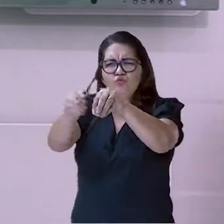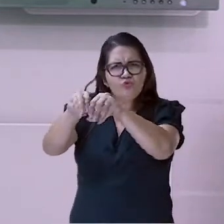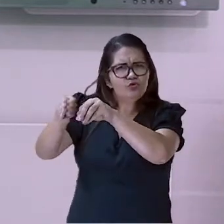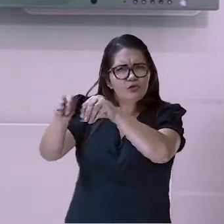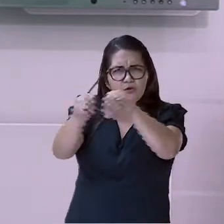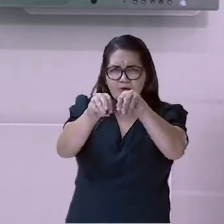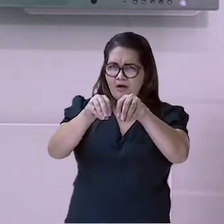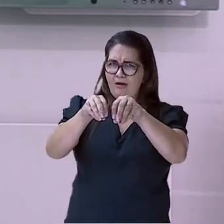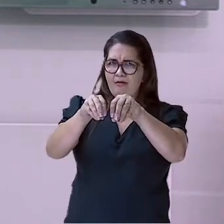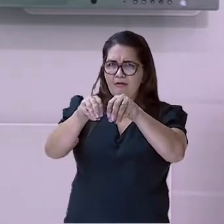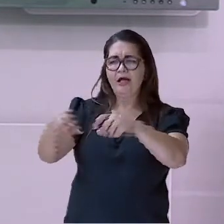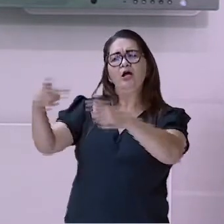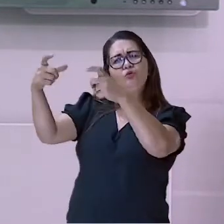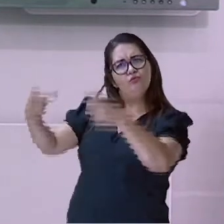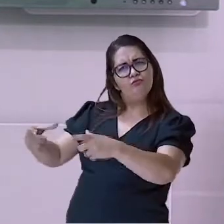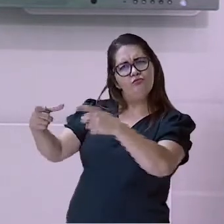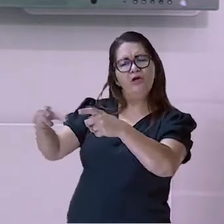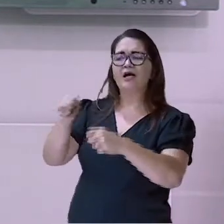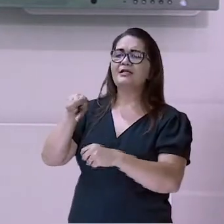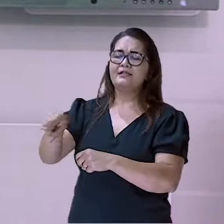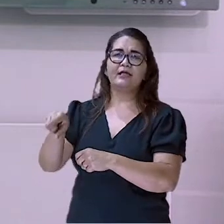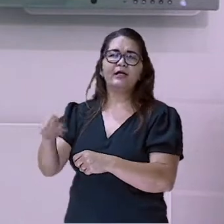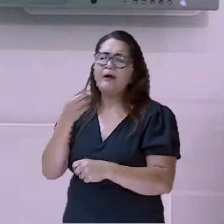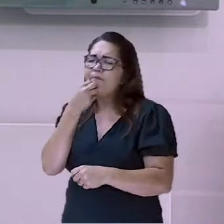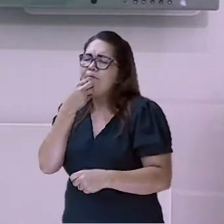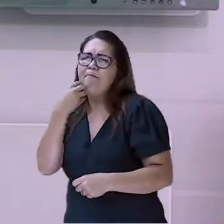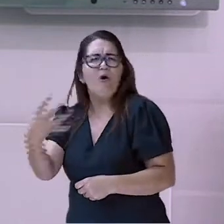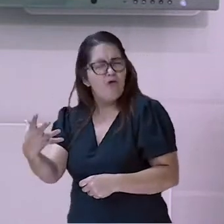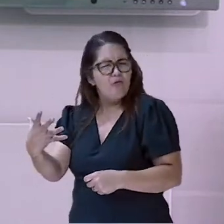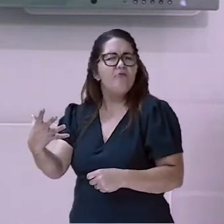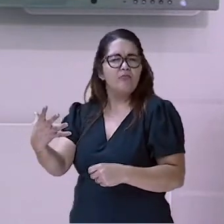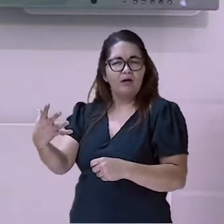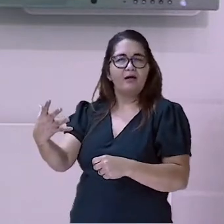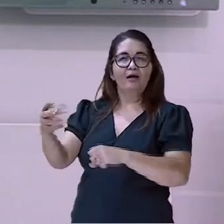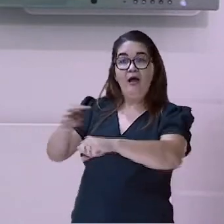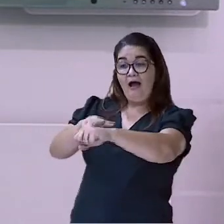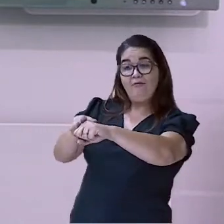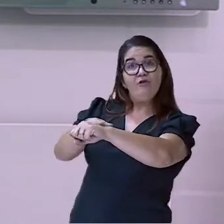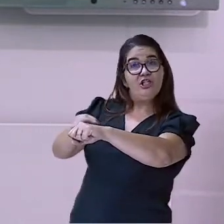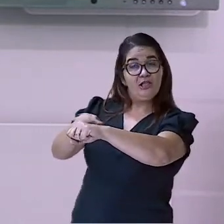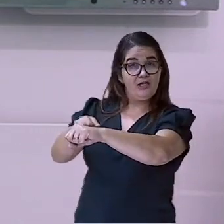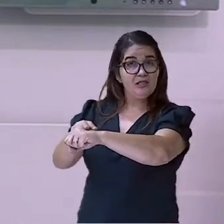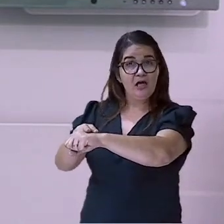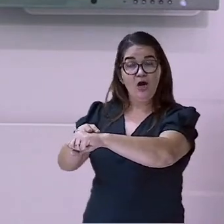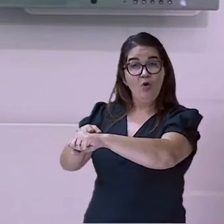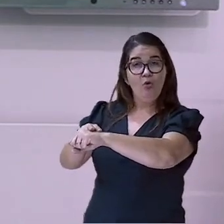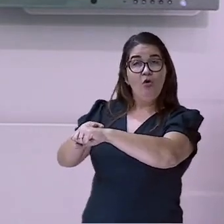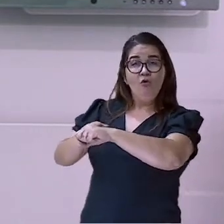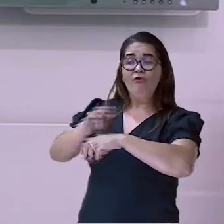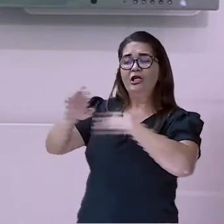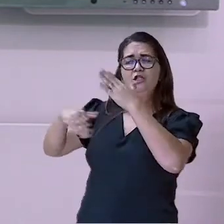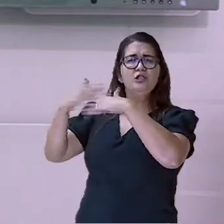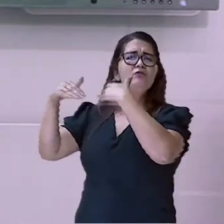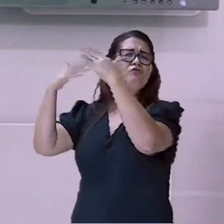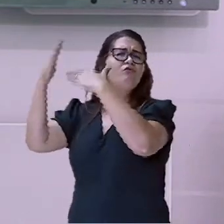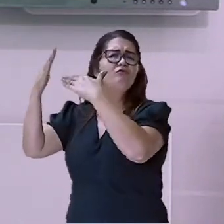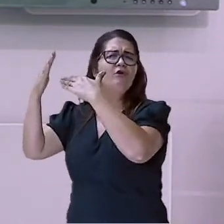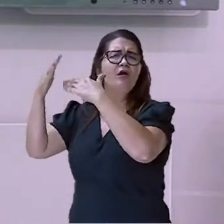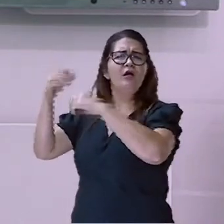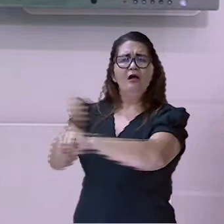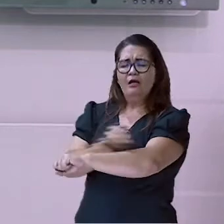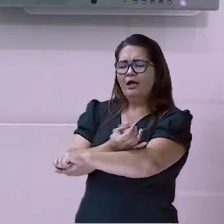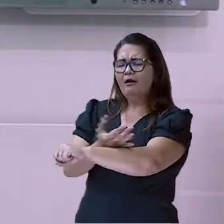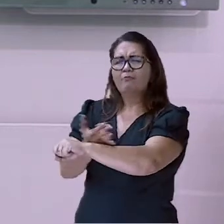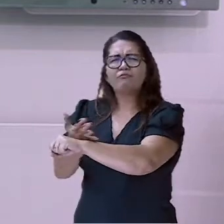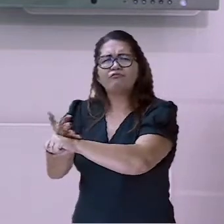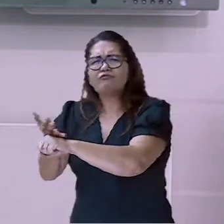rico, um solo muito bom, com certeza ali vão ser um tipo de vegetação. Se você tem um solo que ele não tem muita